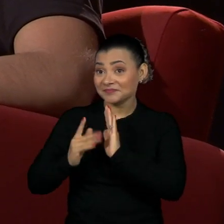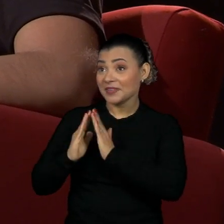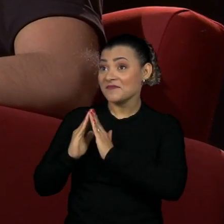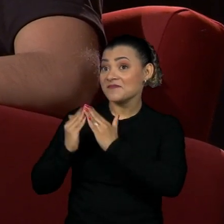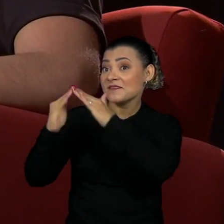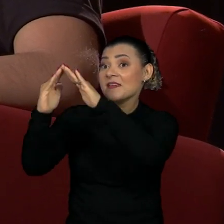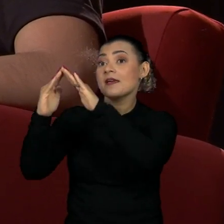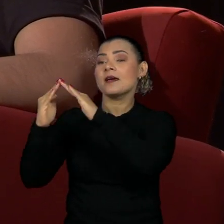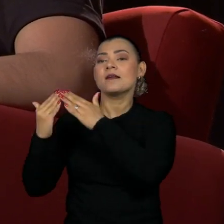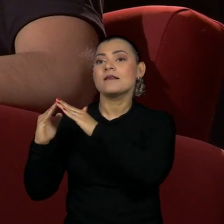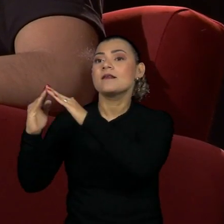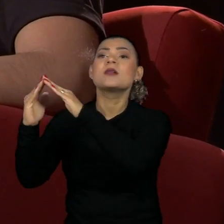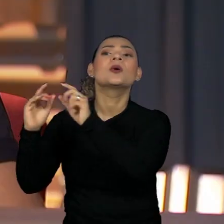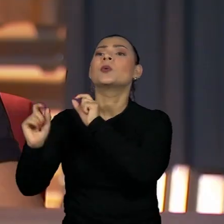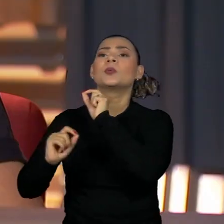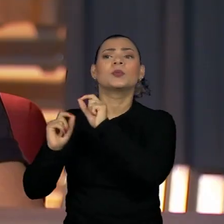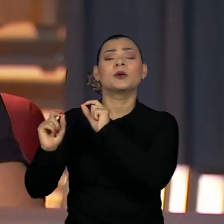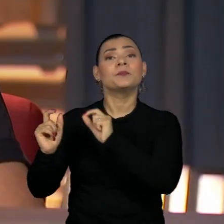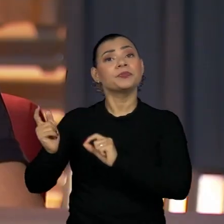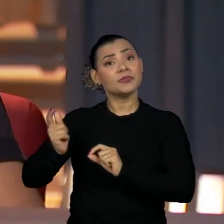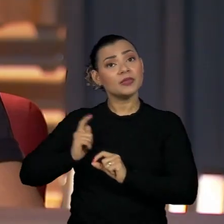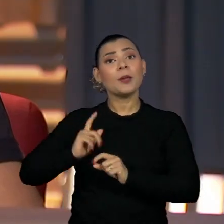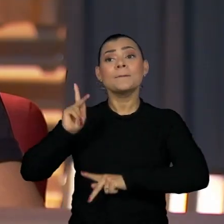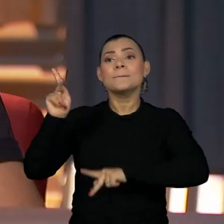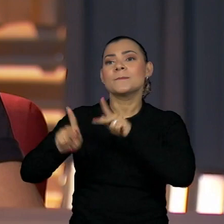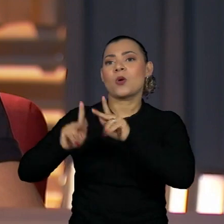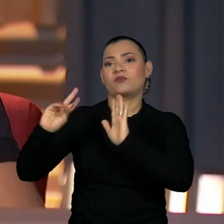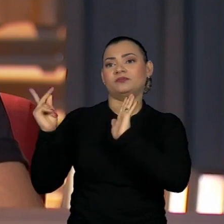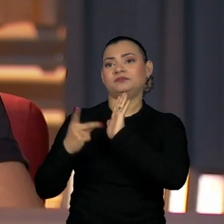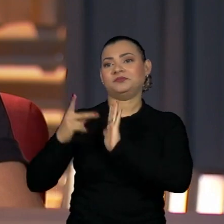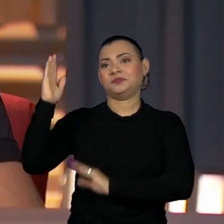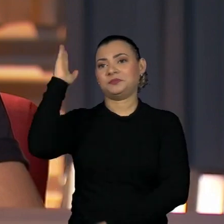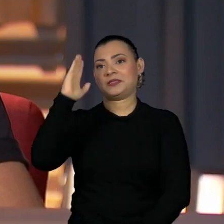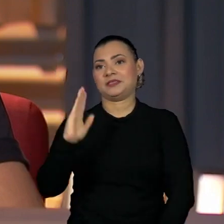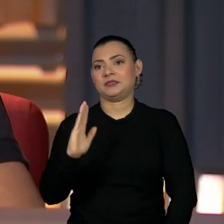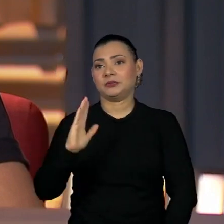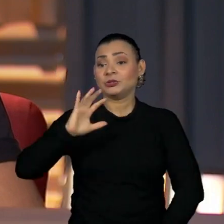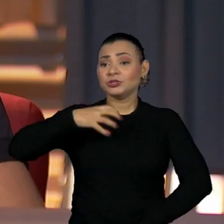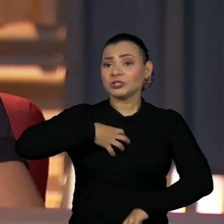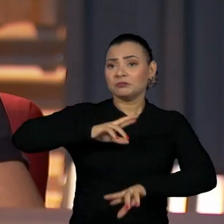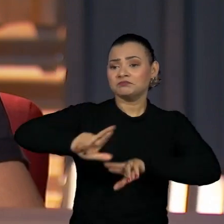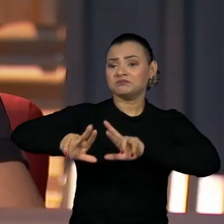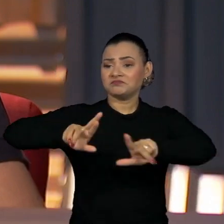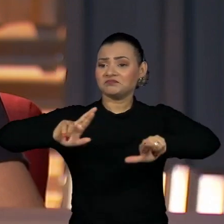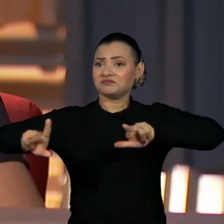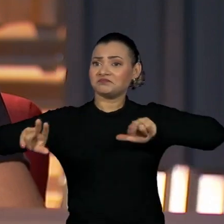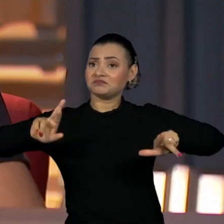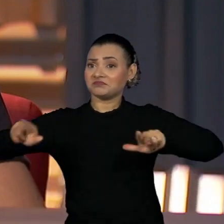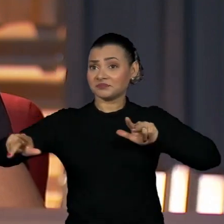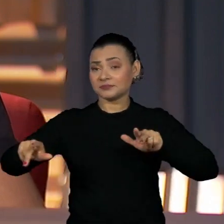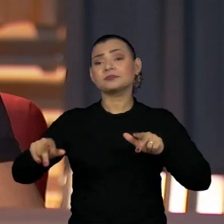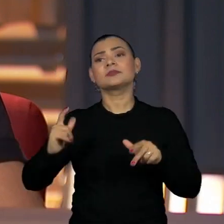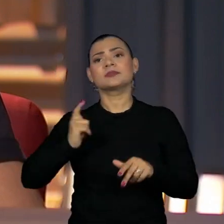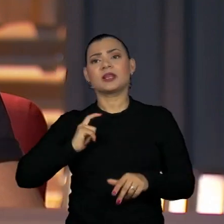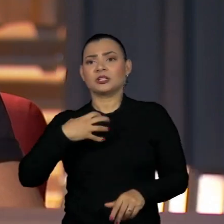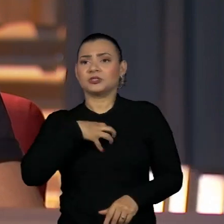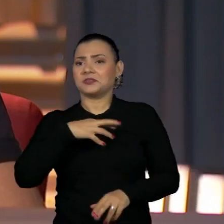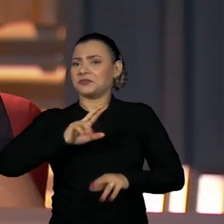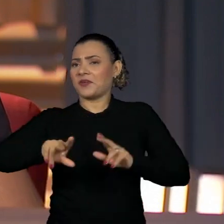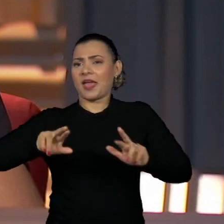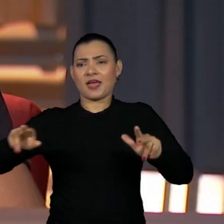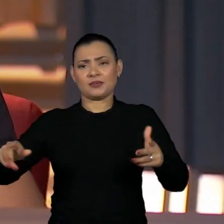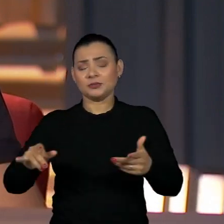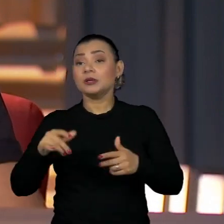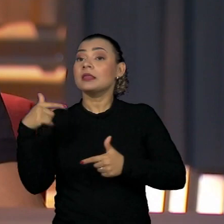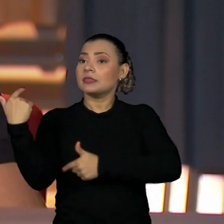favela você tem o brasileiro lá. Todo tipo de pessoa mora lá, com todos os gostos,